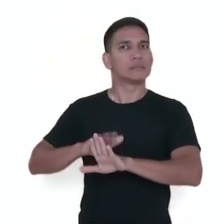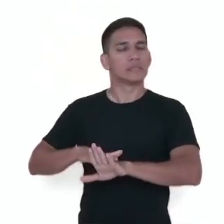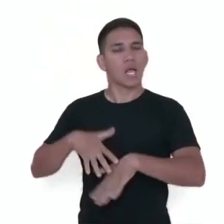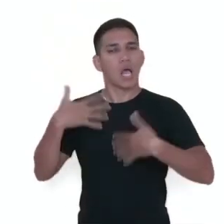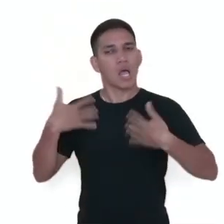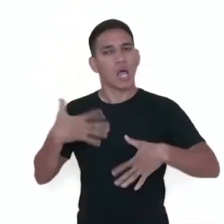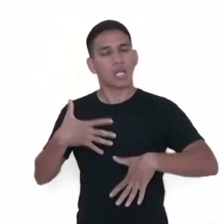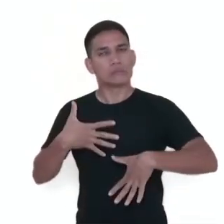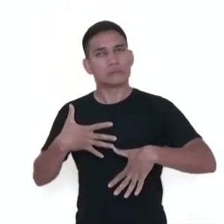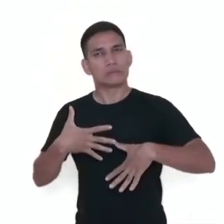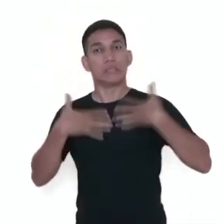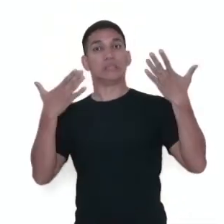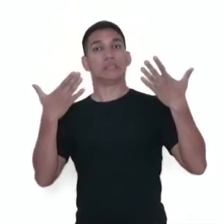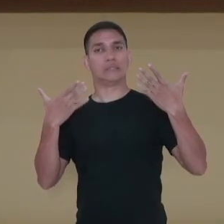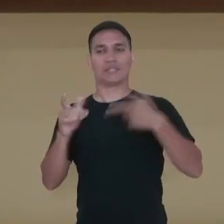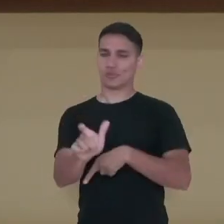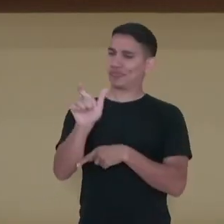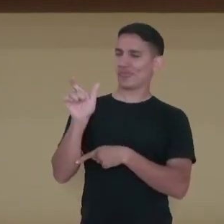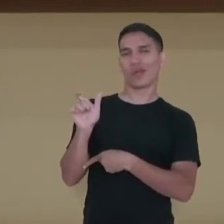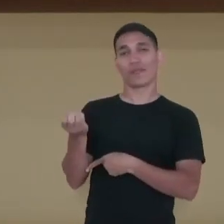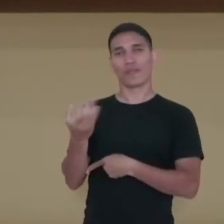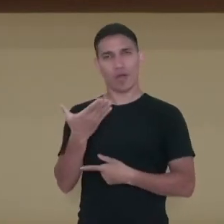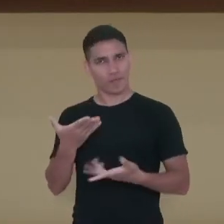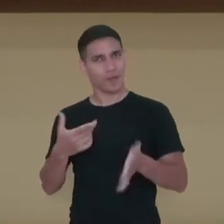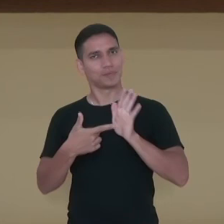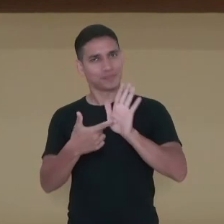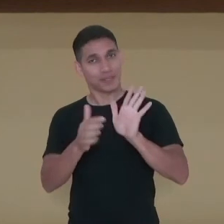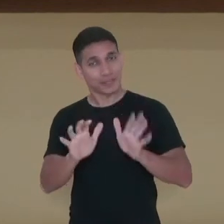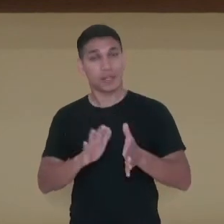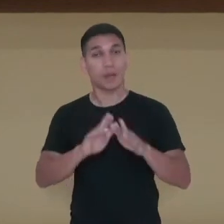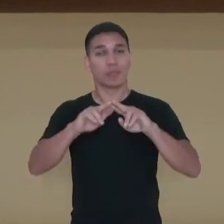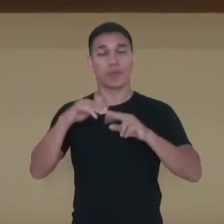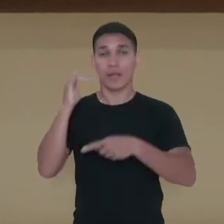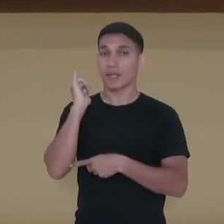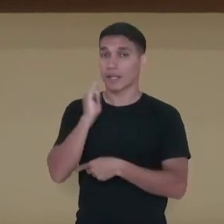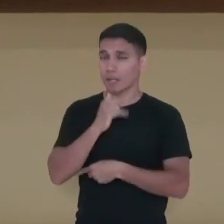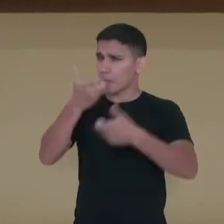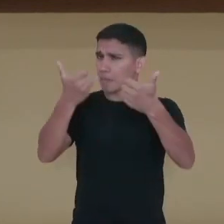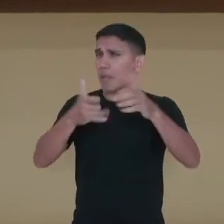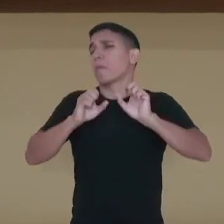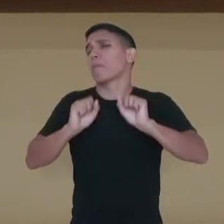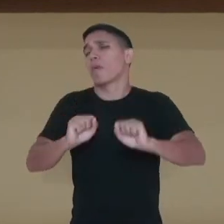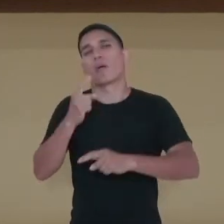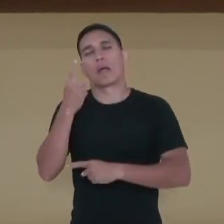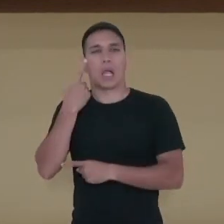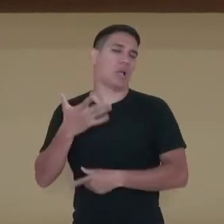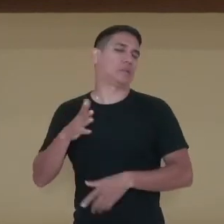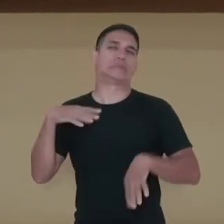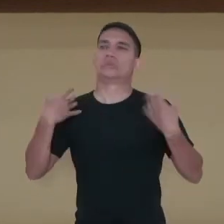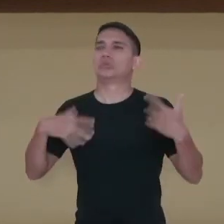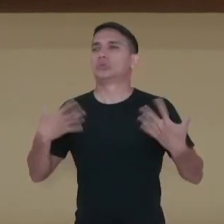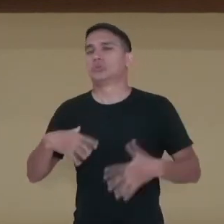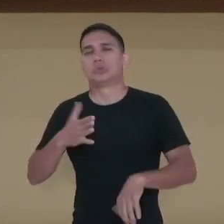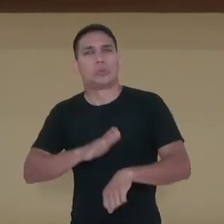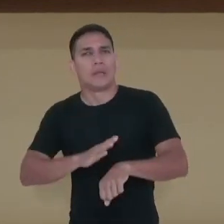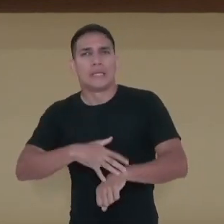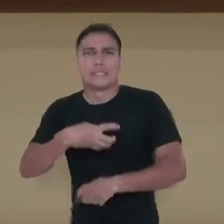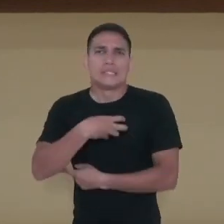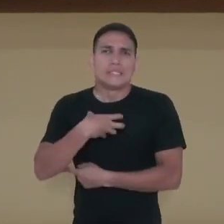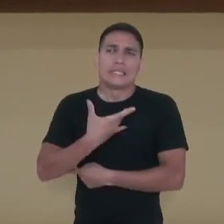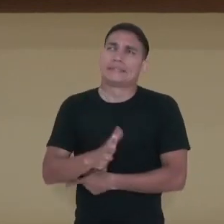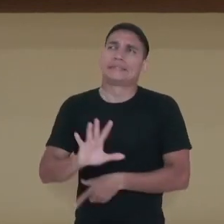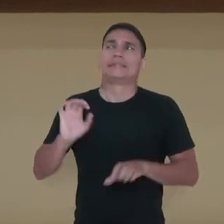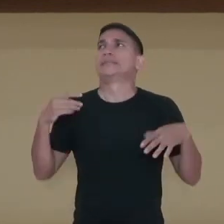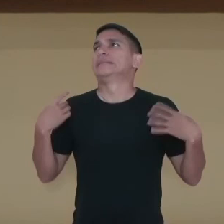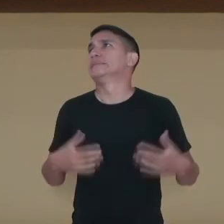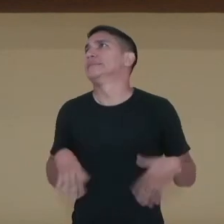perplexidade do leitor diante da palavra nova. Gente, na fala, eu poderia dizer assim, nossa, que momento que eu passei, hein? E dar um